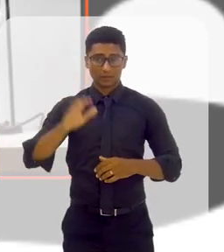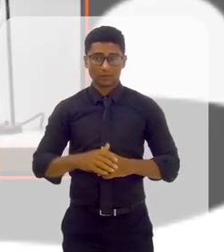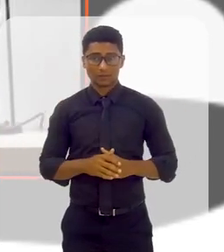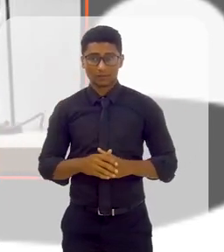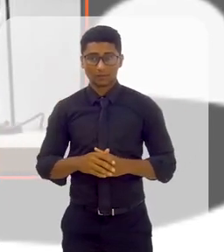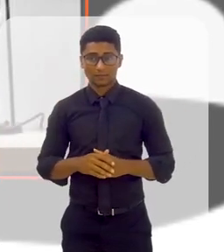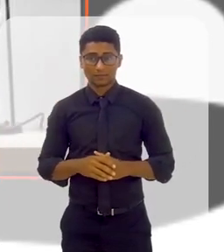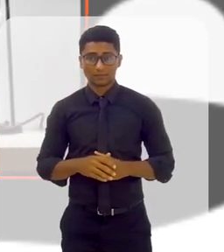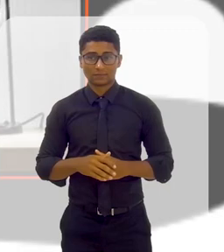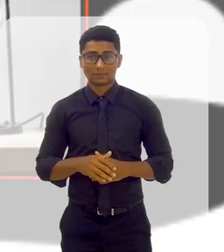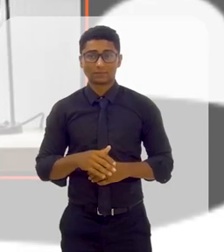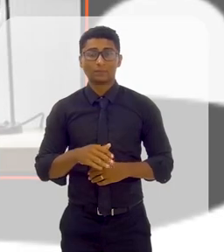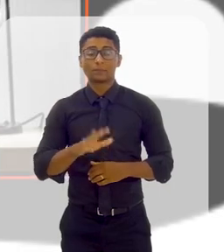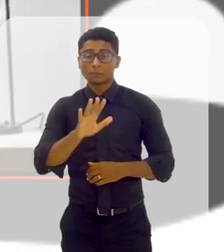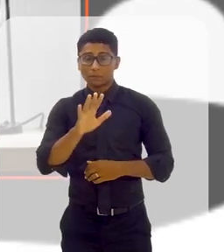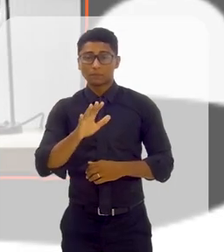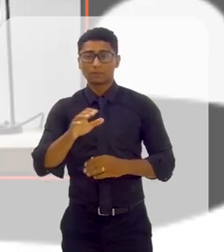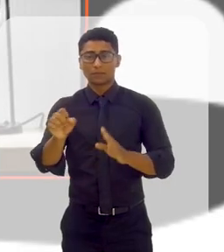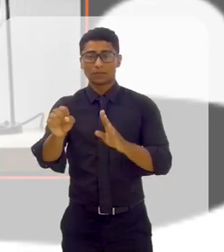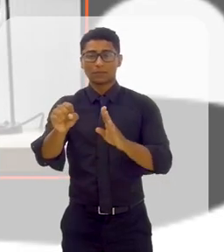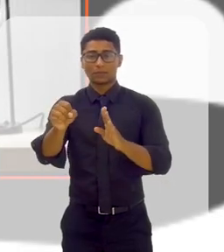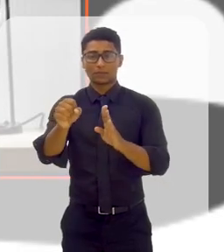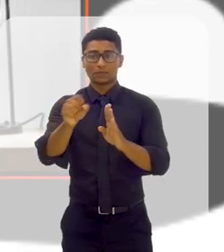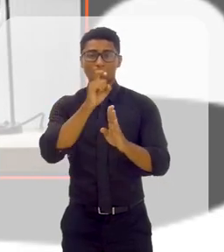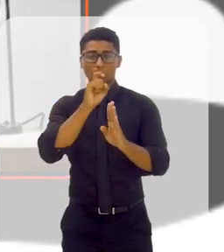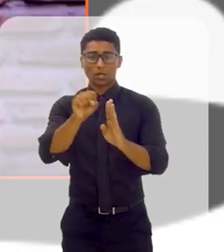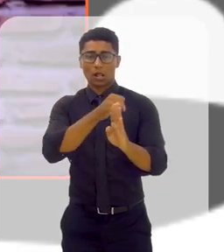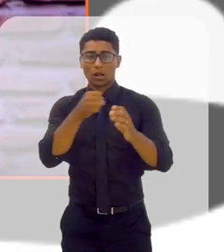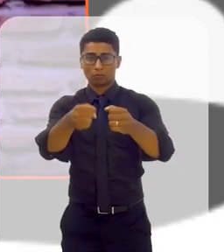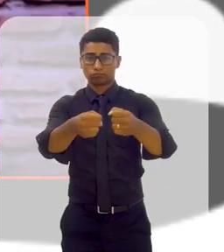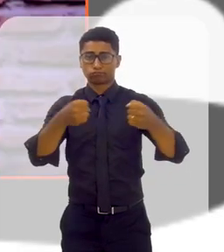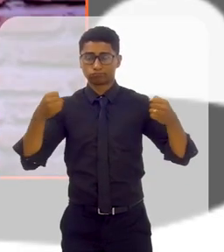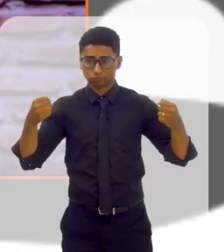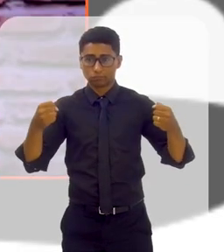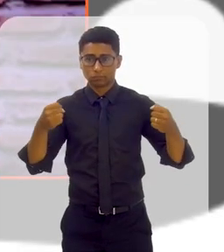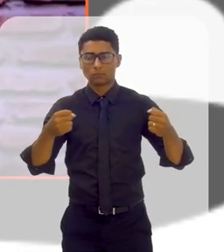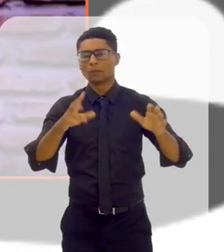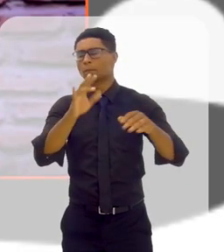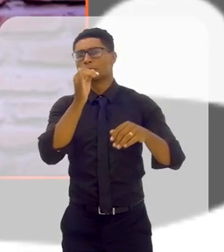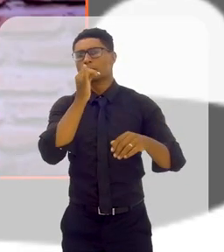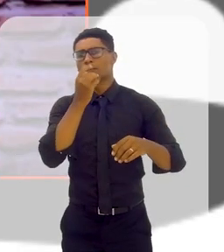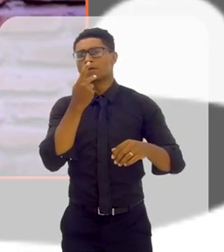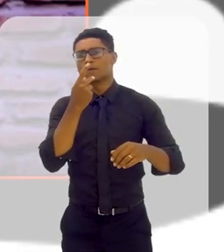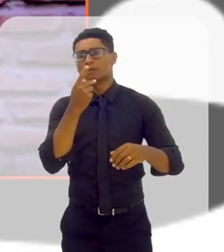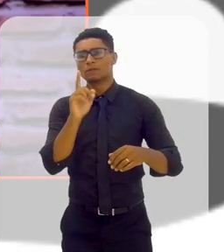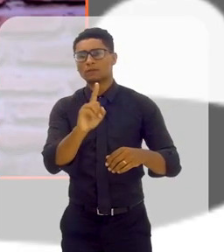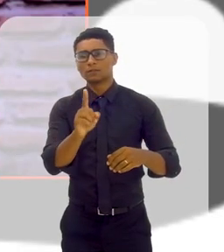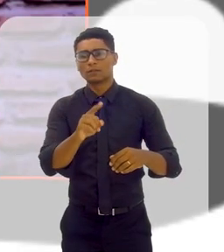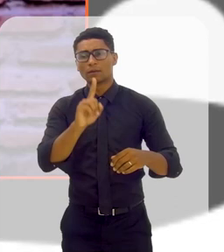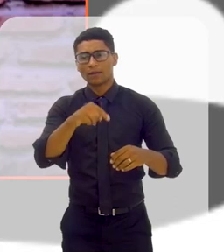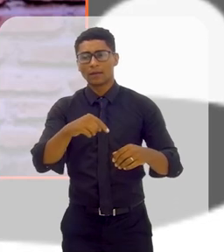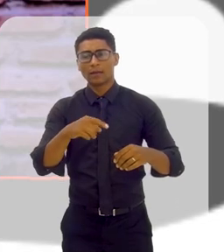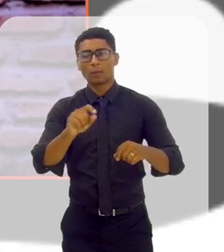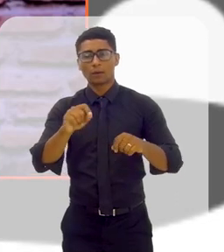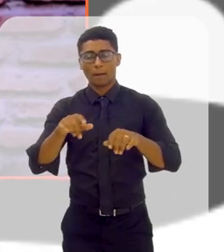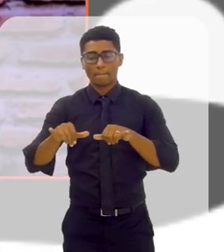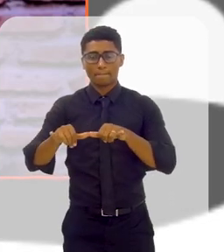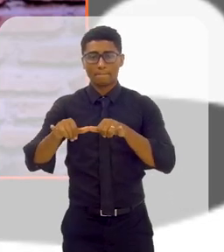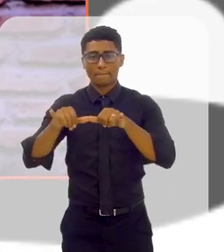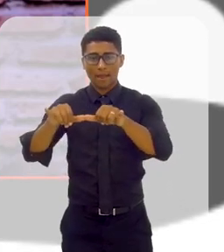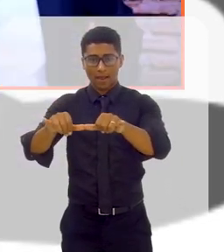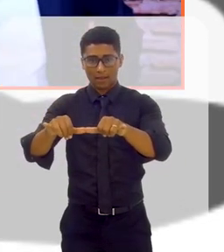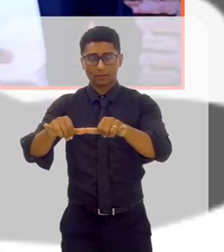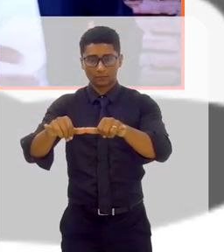quem tem essa geladeira essas sub-zero aí são caríssimas mas tô nem falando para entregar comida eu estou falando para fazer a ponte entre o supermercado